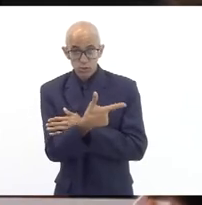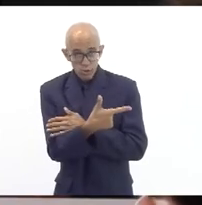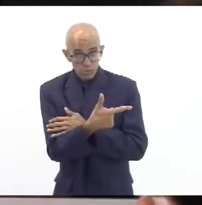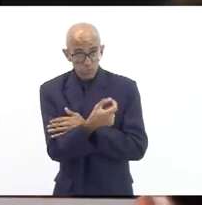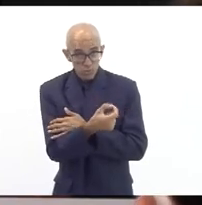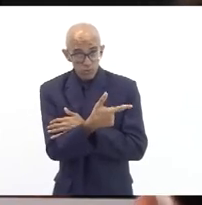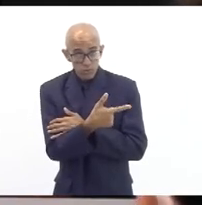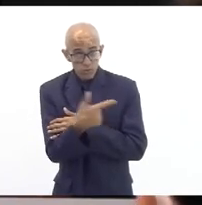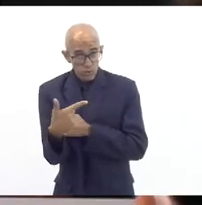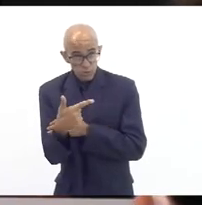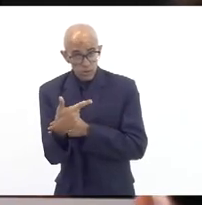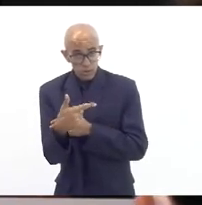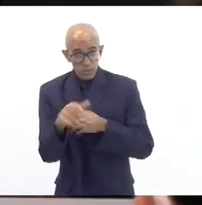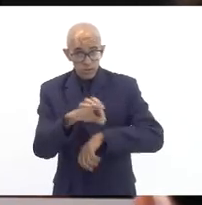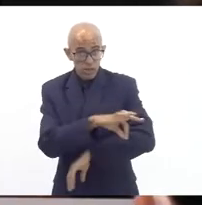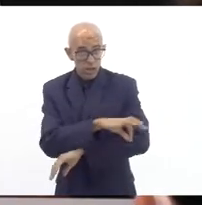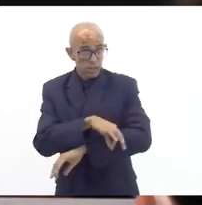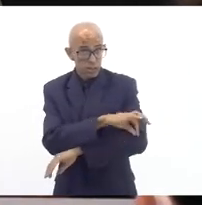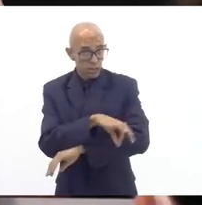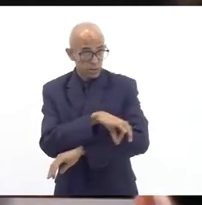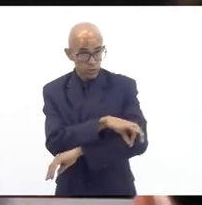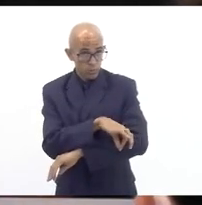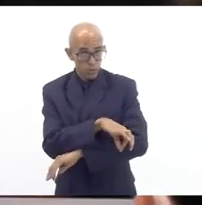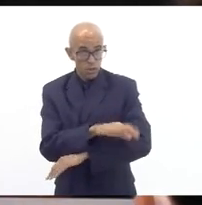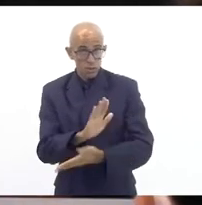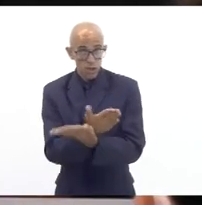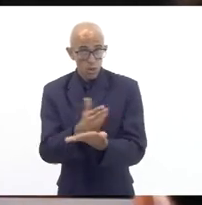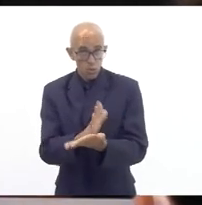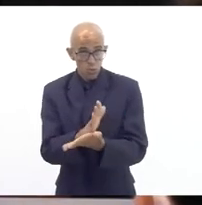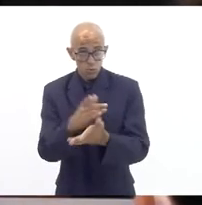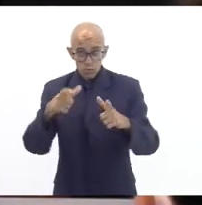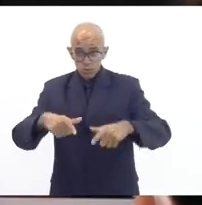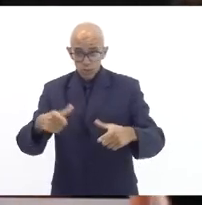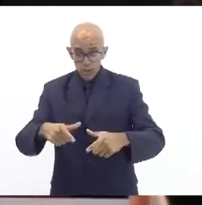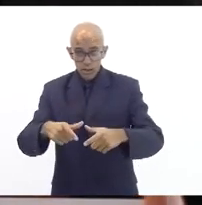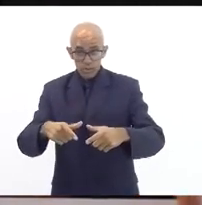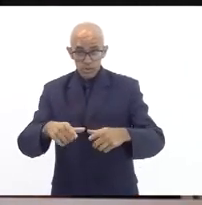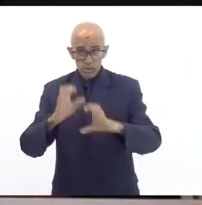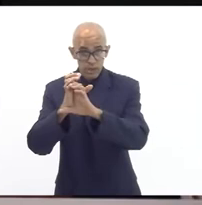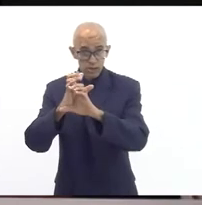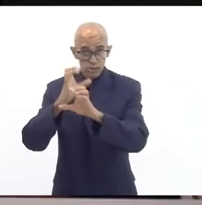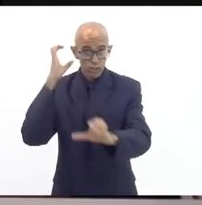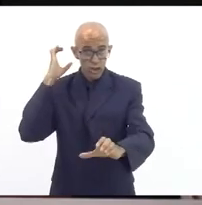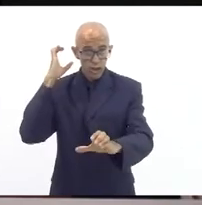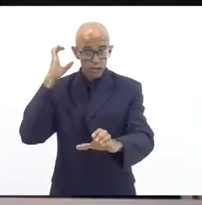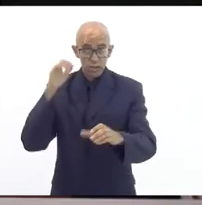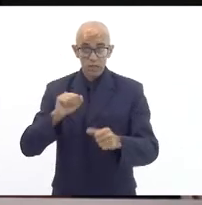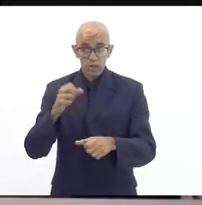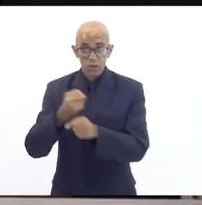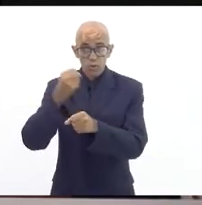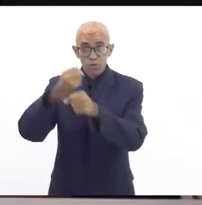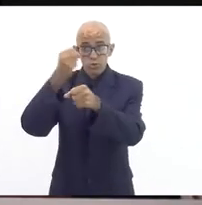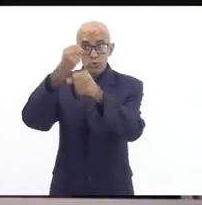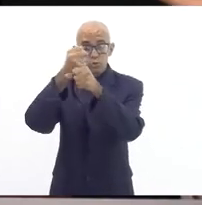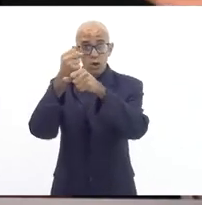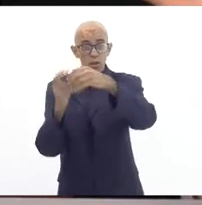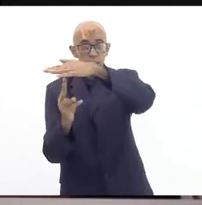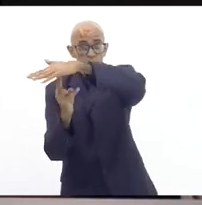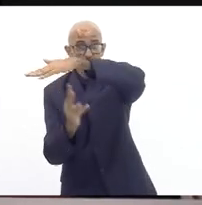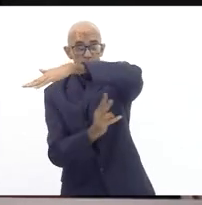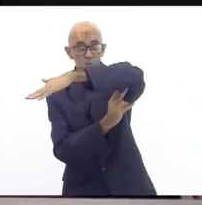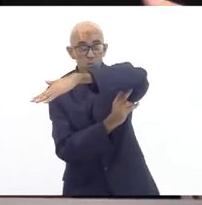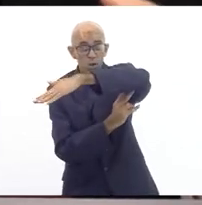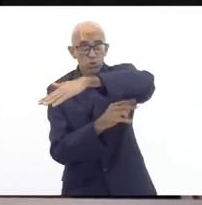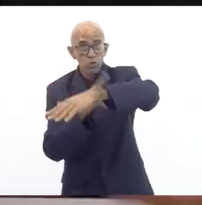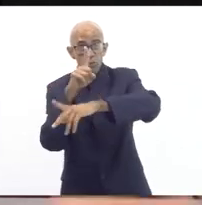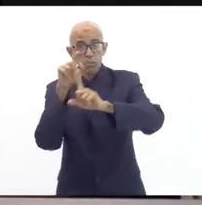a arquitetura, em determinados lugares, a engenharia, ela constrói pontes em um